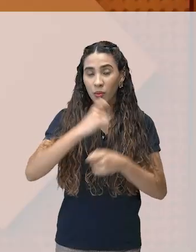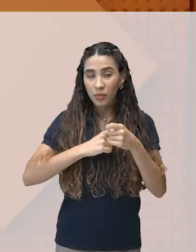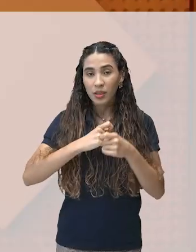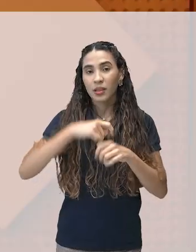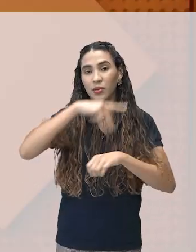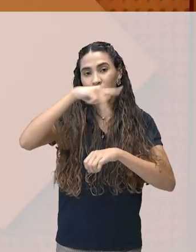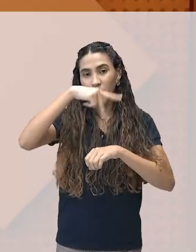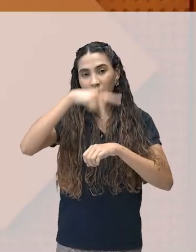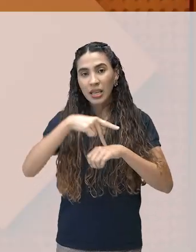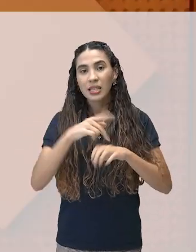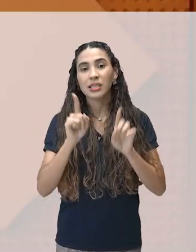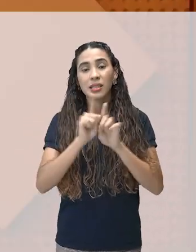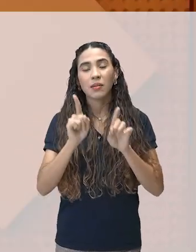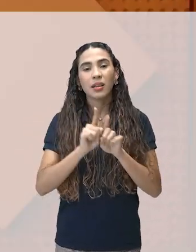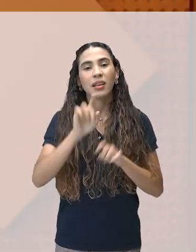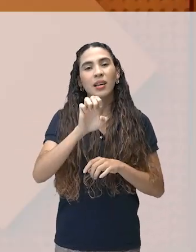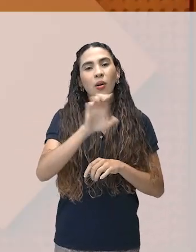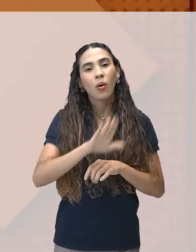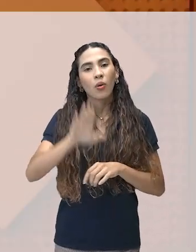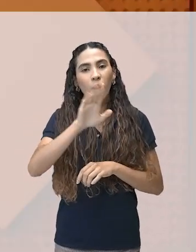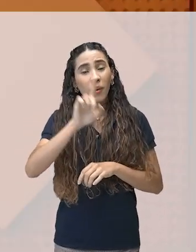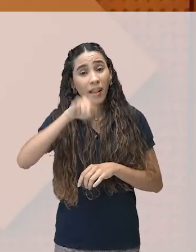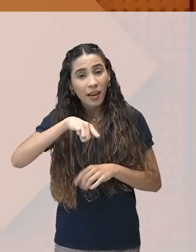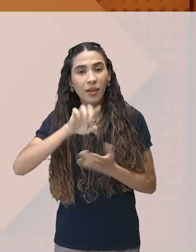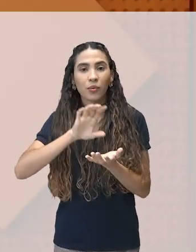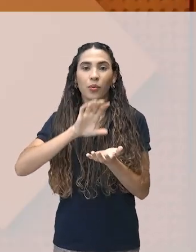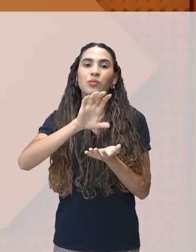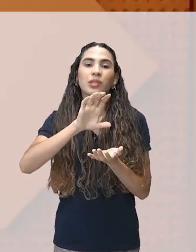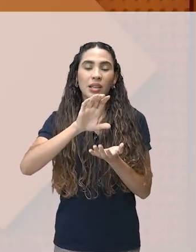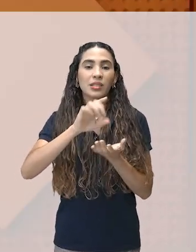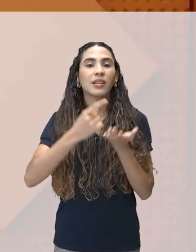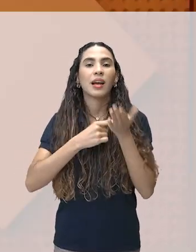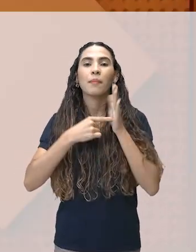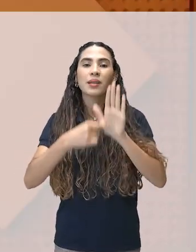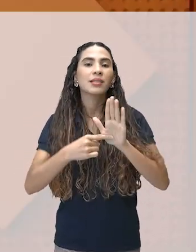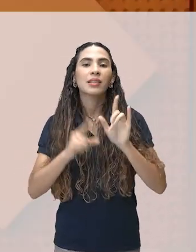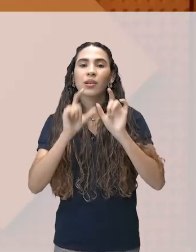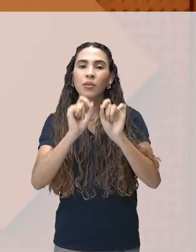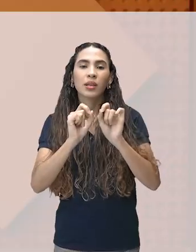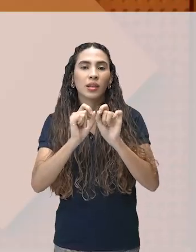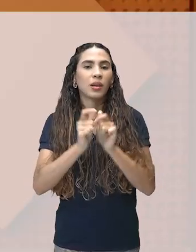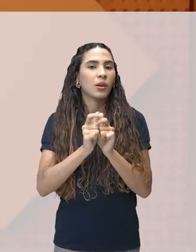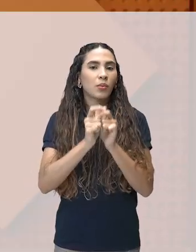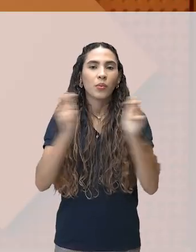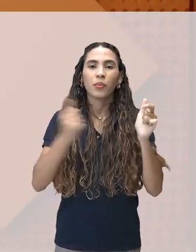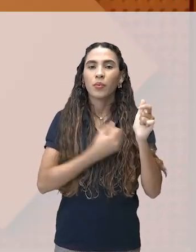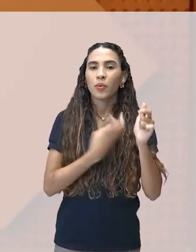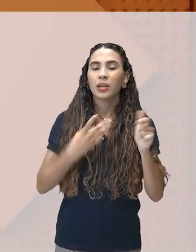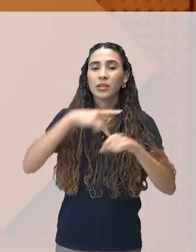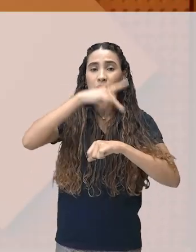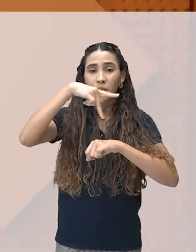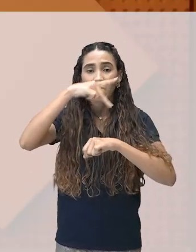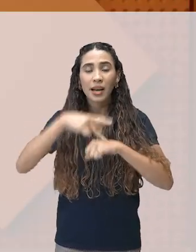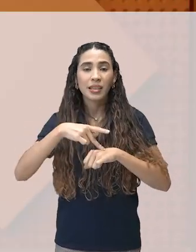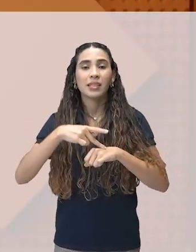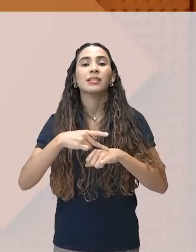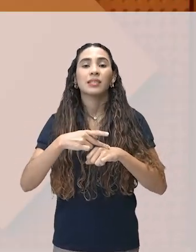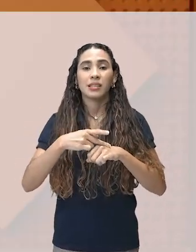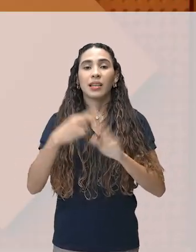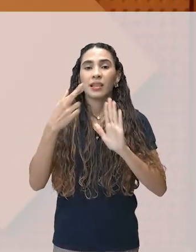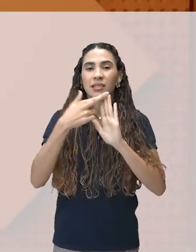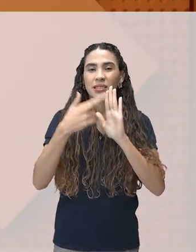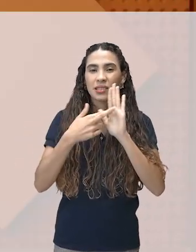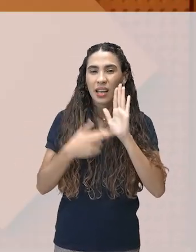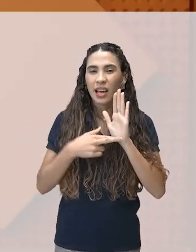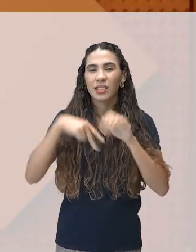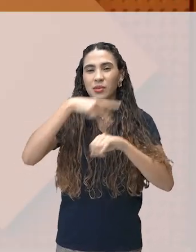desses países. A Europa é o continente que apresenta ali uma grande quantidade de países que se enquadram no grupo